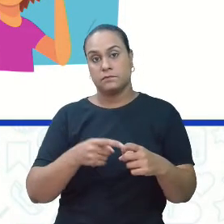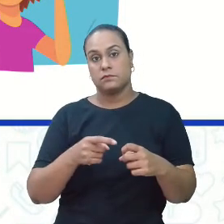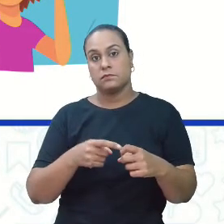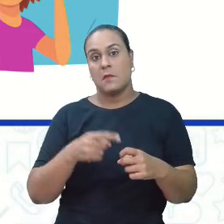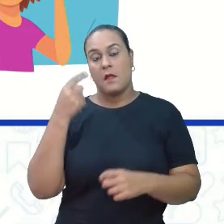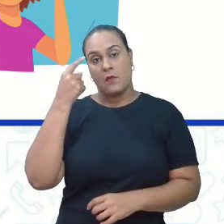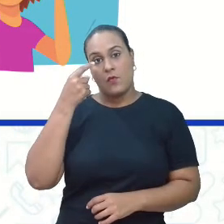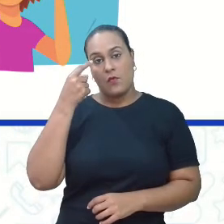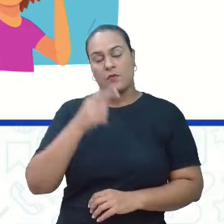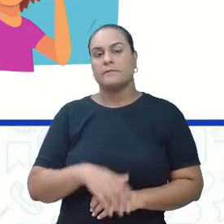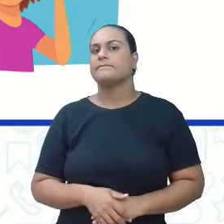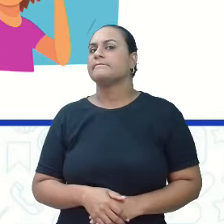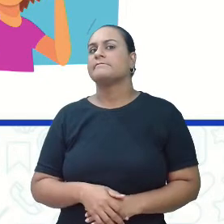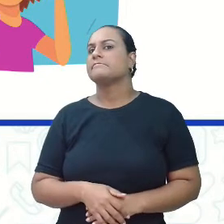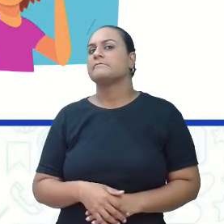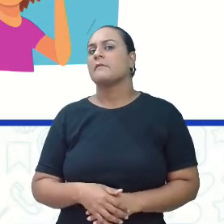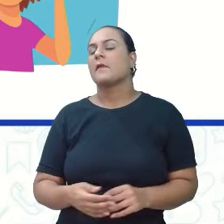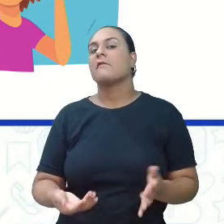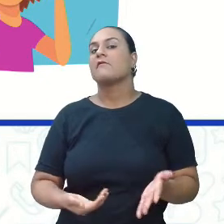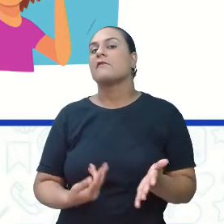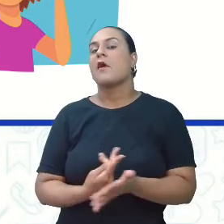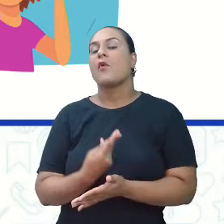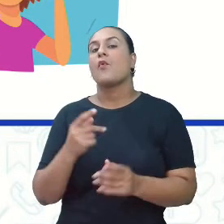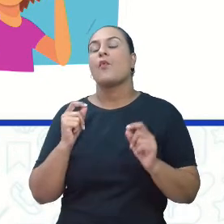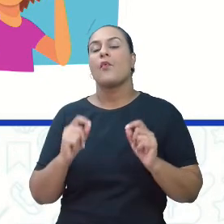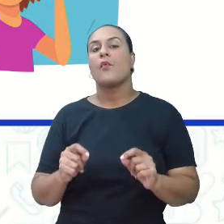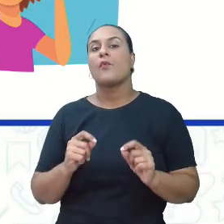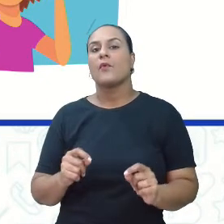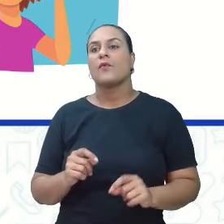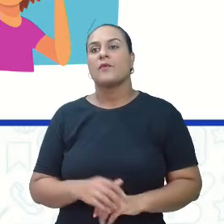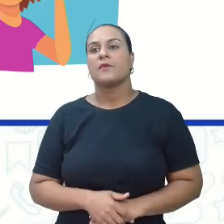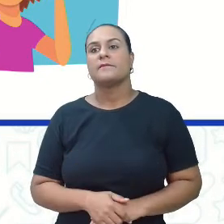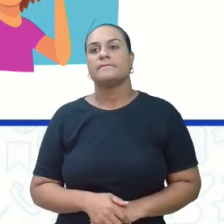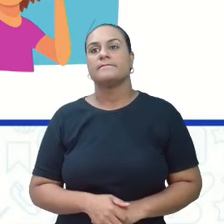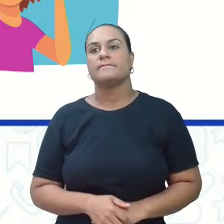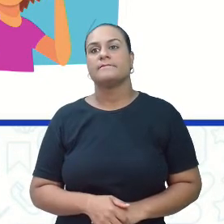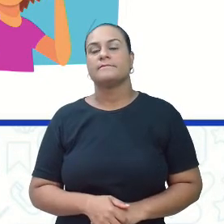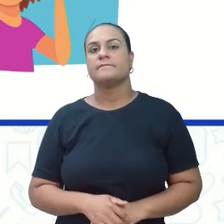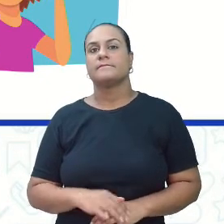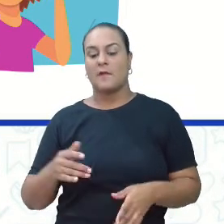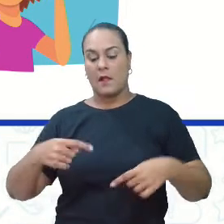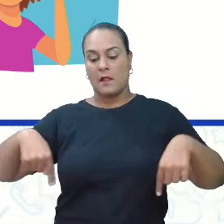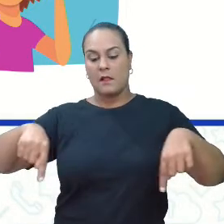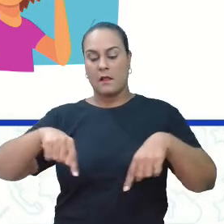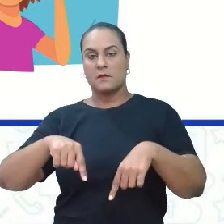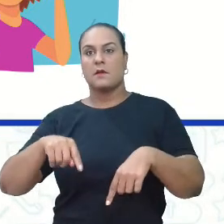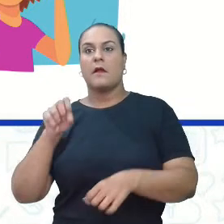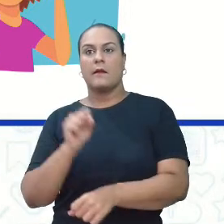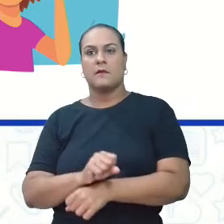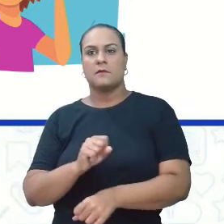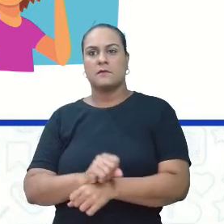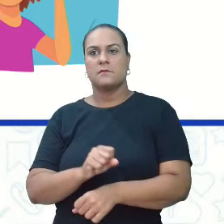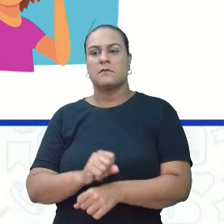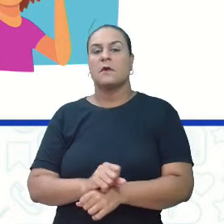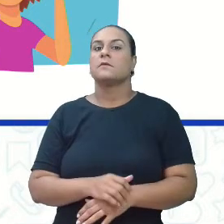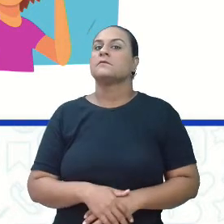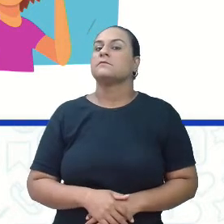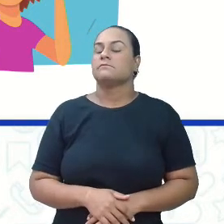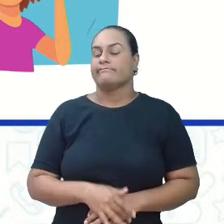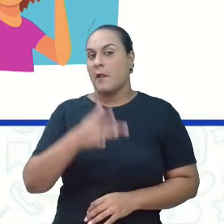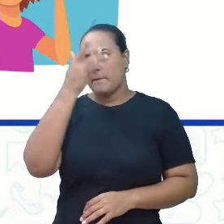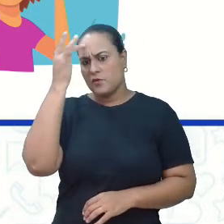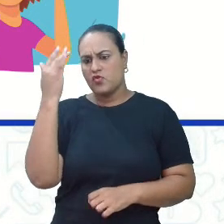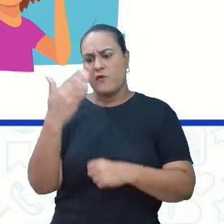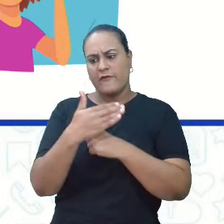é a primeira coisa que vai acontecer? Então, ainda, né, naquela sala de espera, alguém vai chamar o nome de